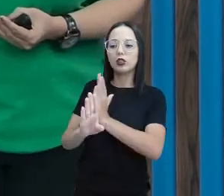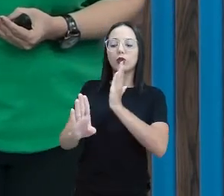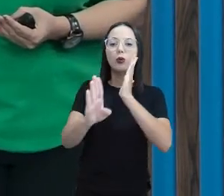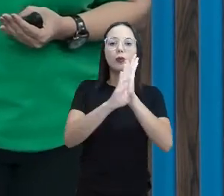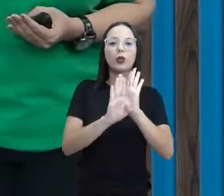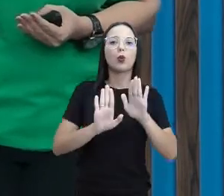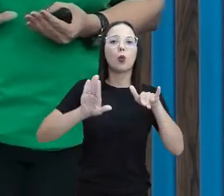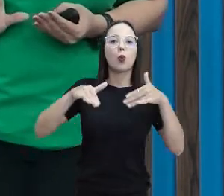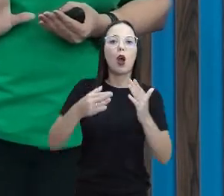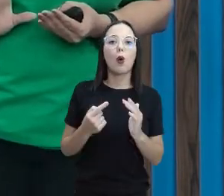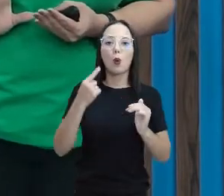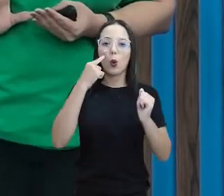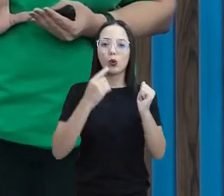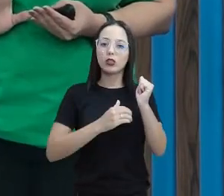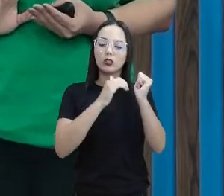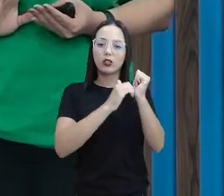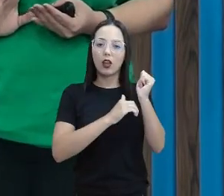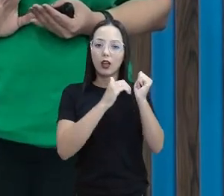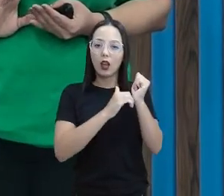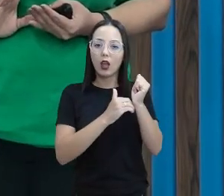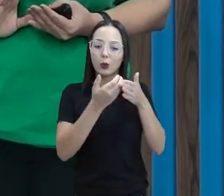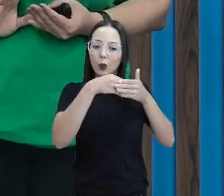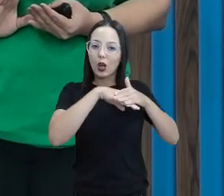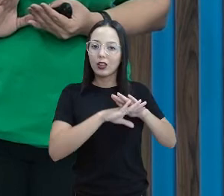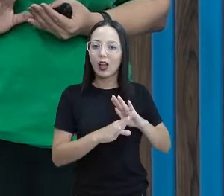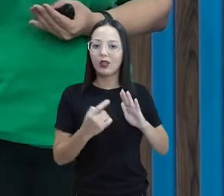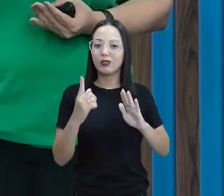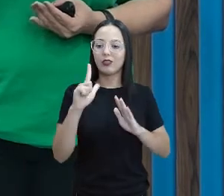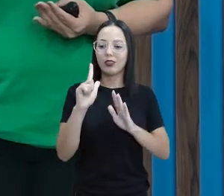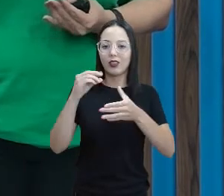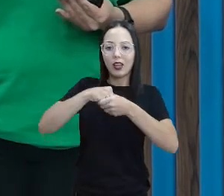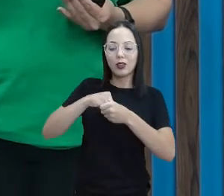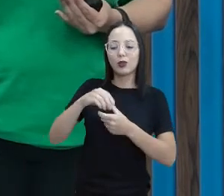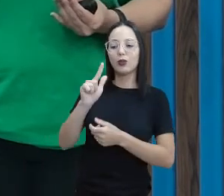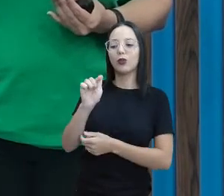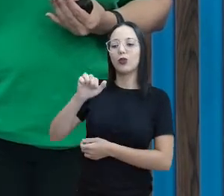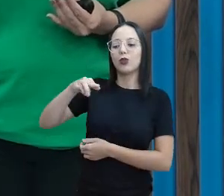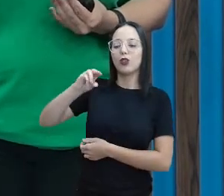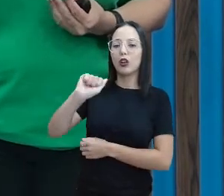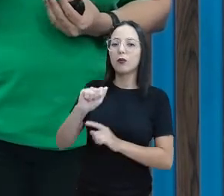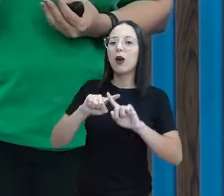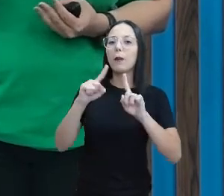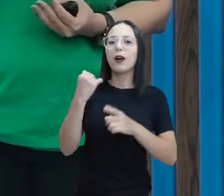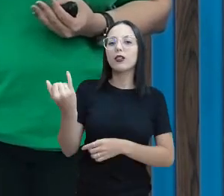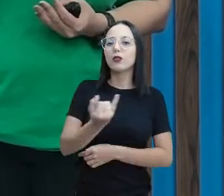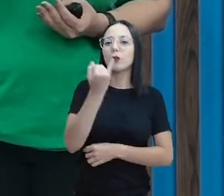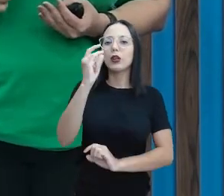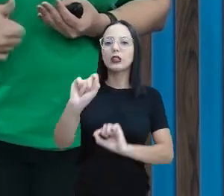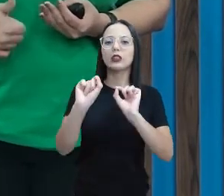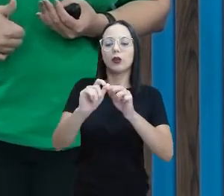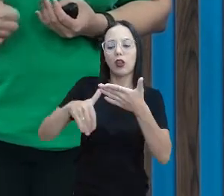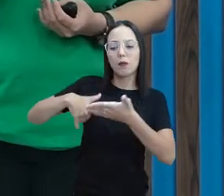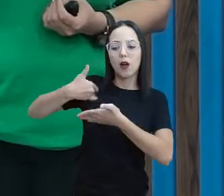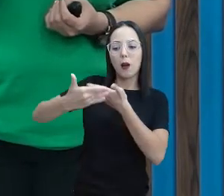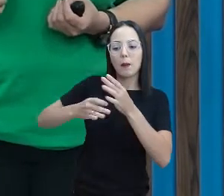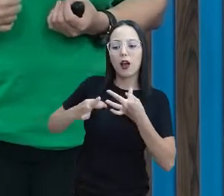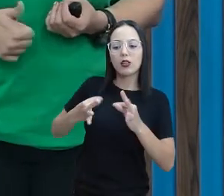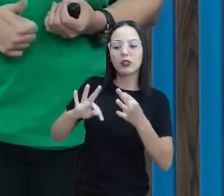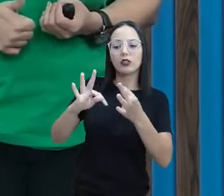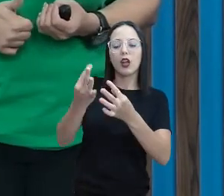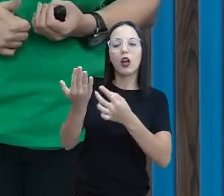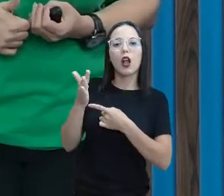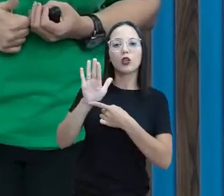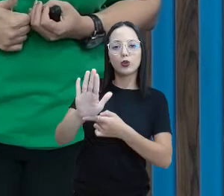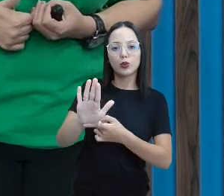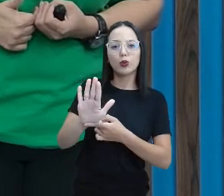que era esse segredo, né, guardado aí no nosso genoma. Mas enfim, o importante aí é que o avanço tecnológico, ele contribui